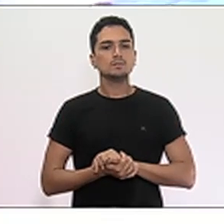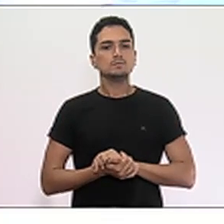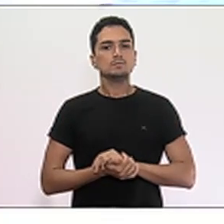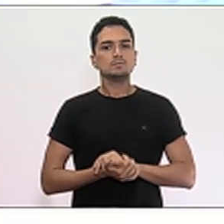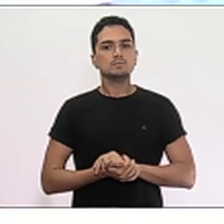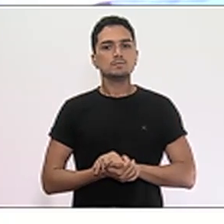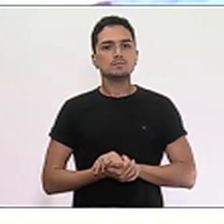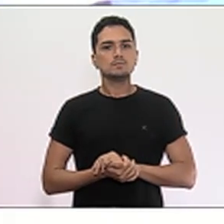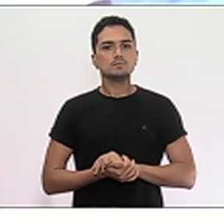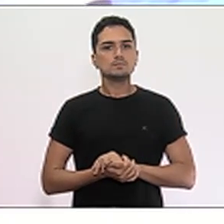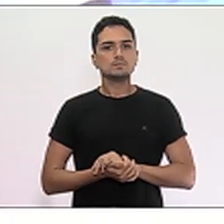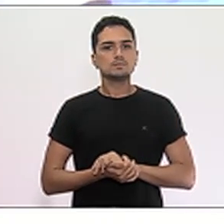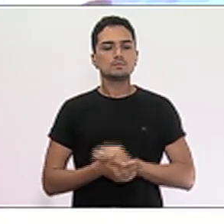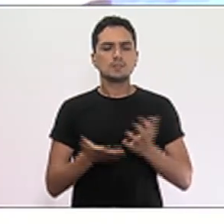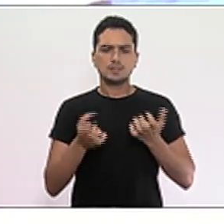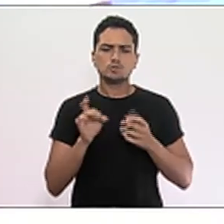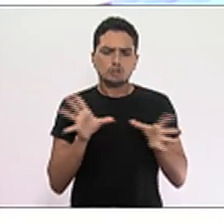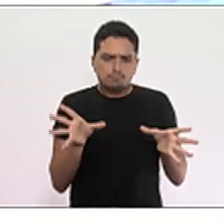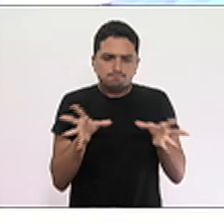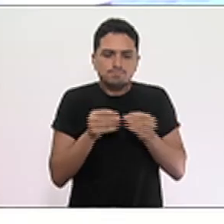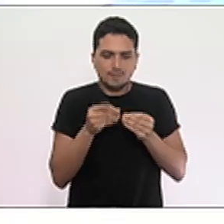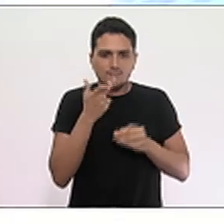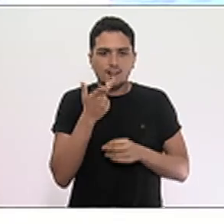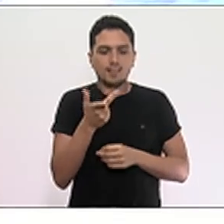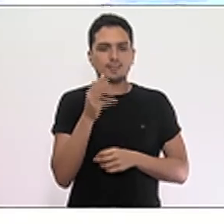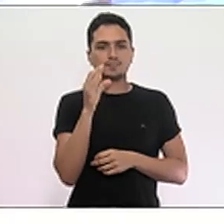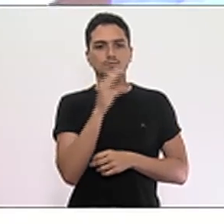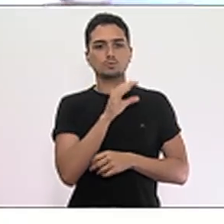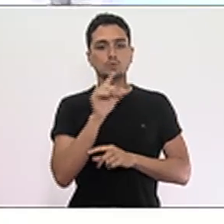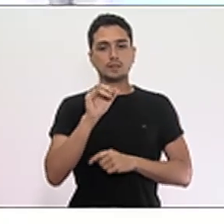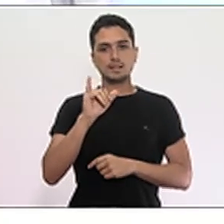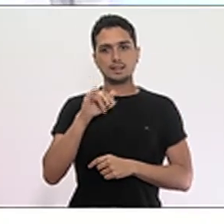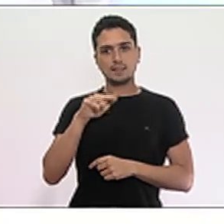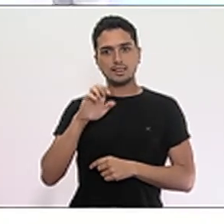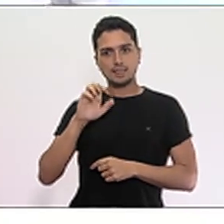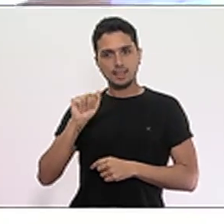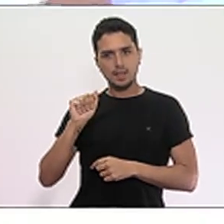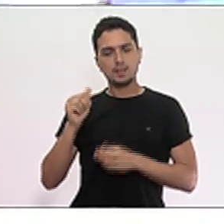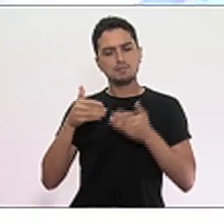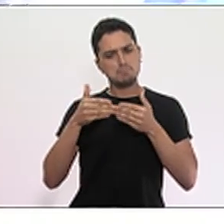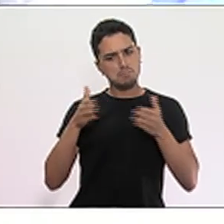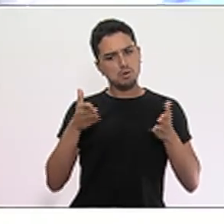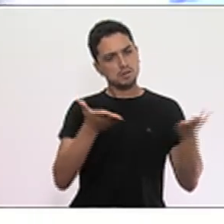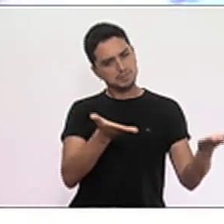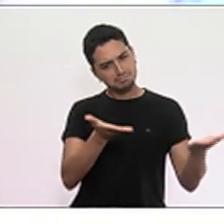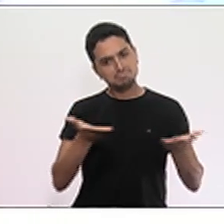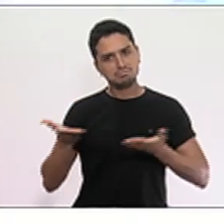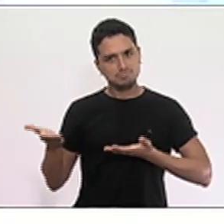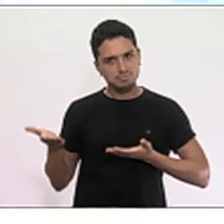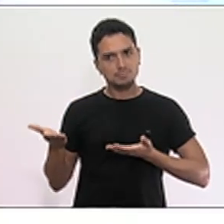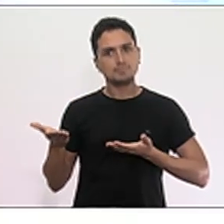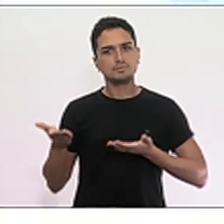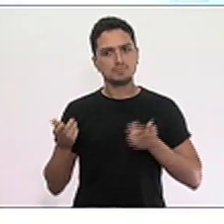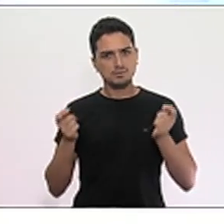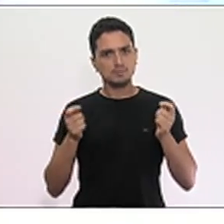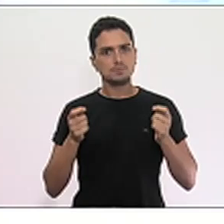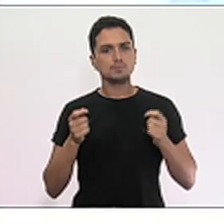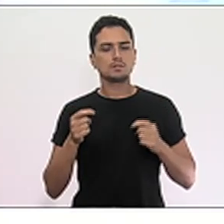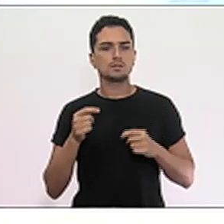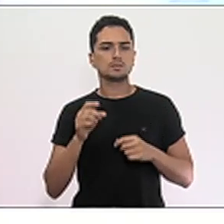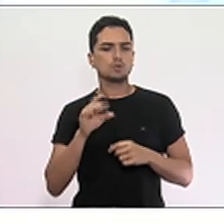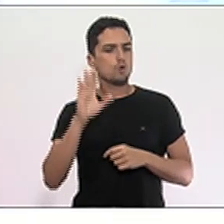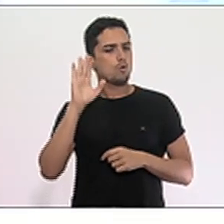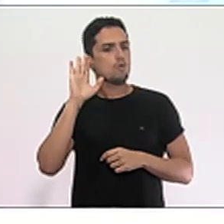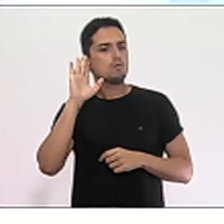a minha fala aqui dizendo que o INEA está de portas abertas para todos vocês. O INEA está aqui para ouvir